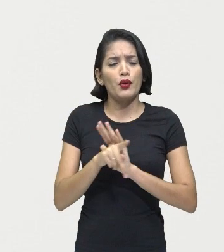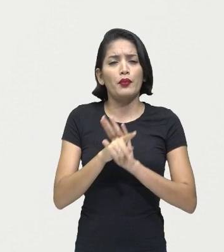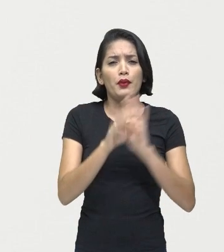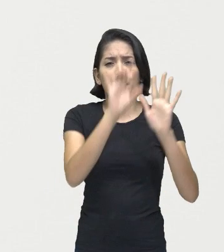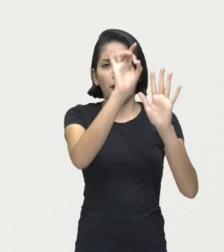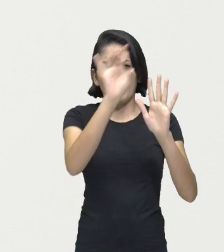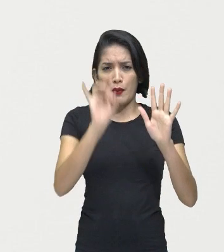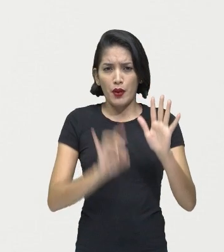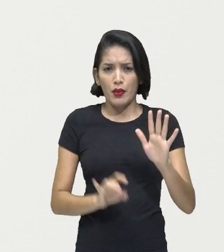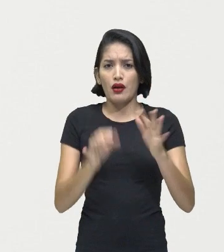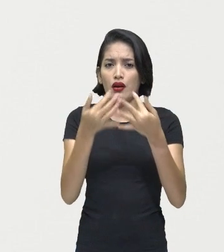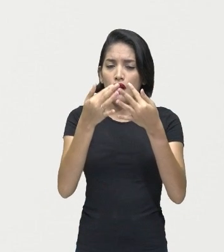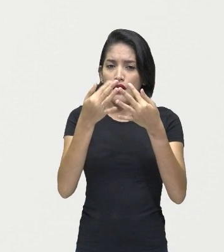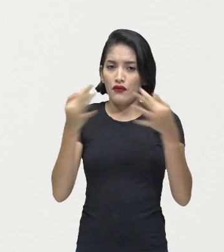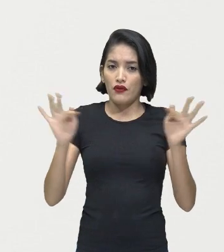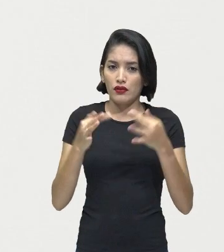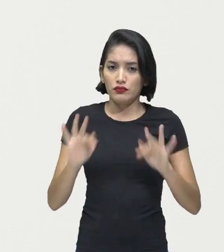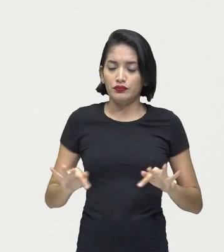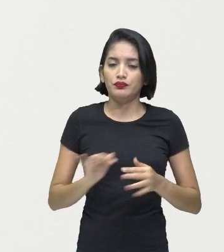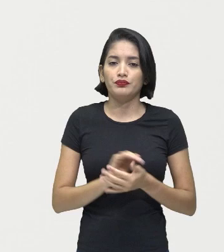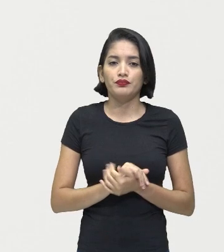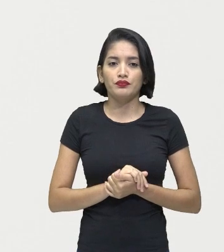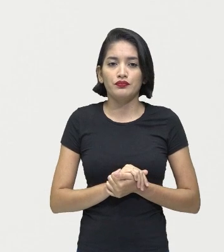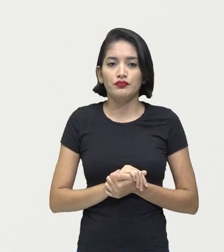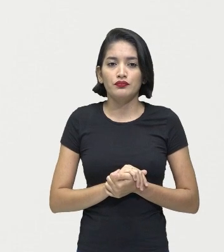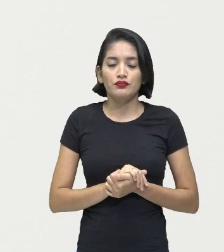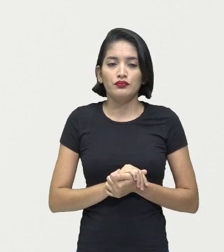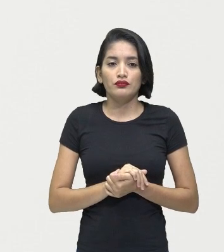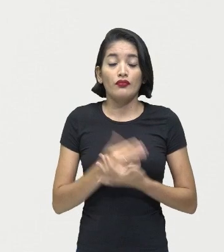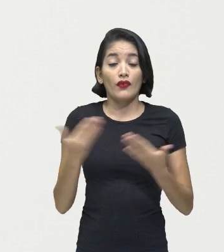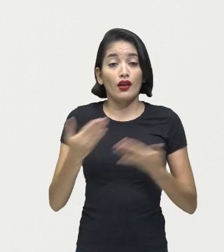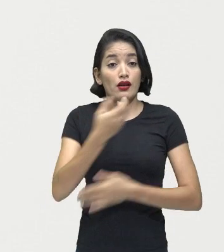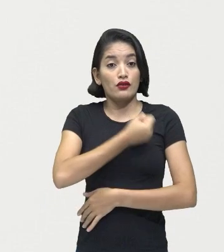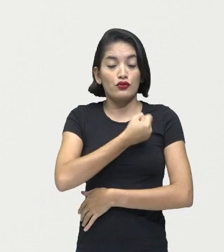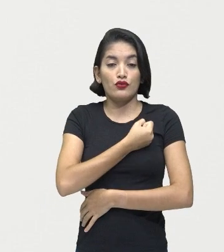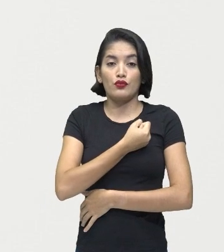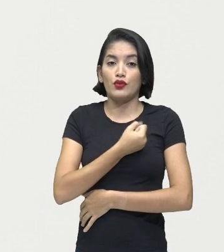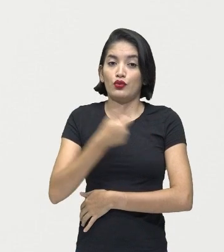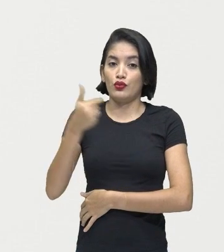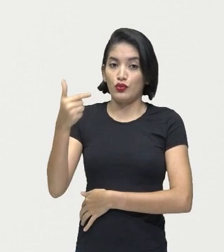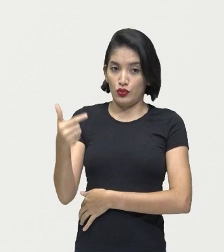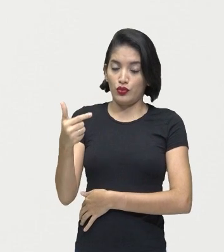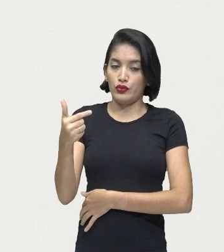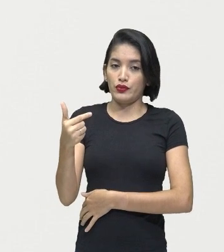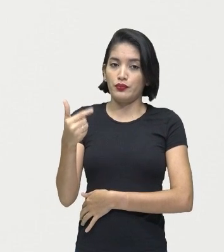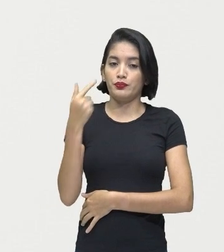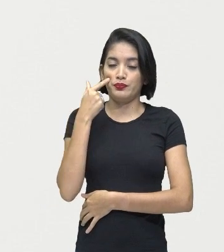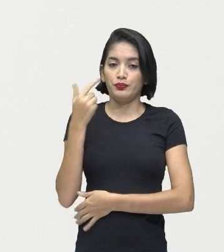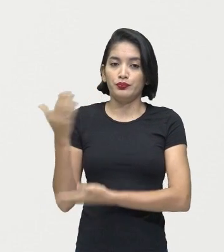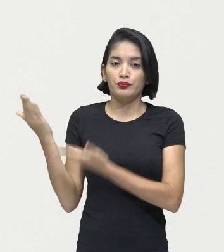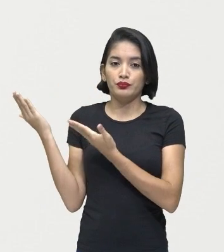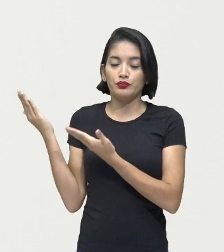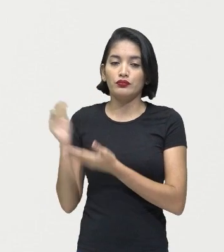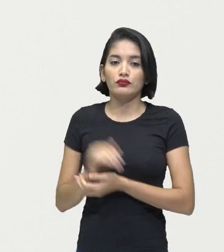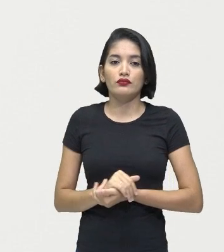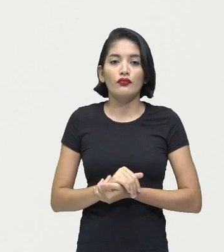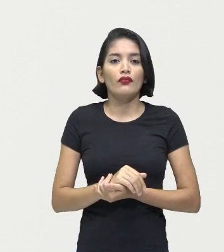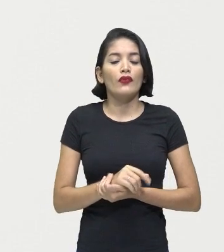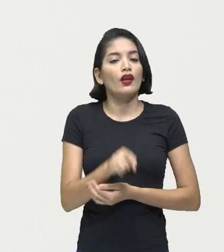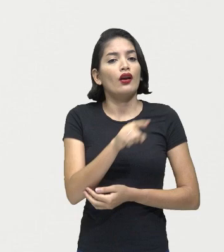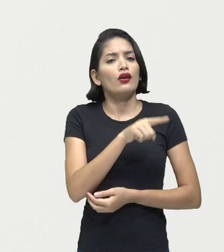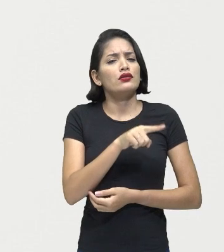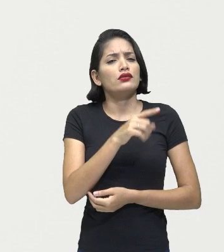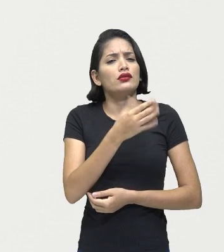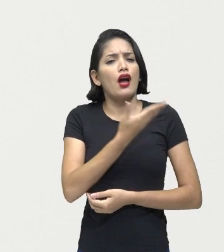de cada oração, né? Então, nós temos agora a questão 2, observe aí. Os amigos de João